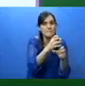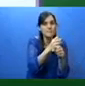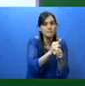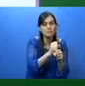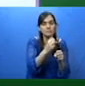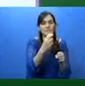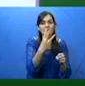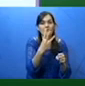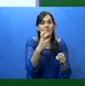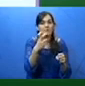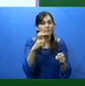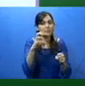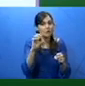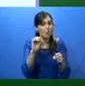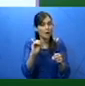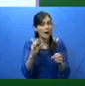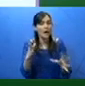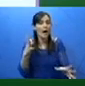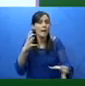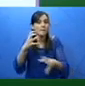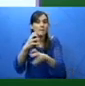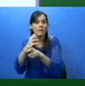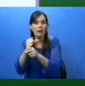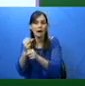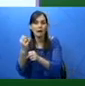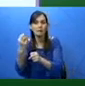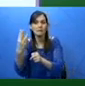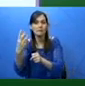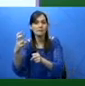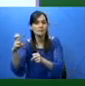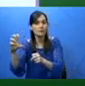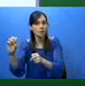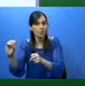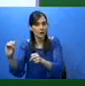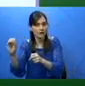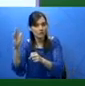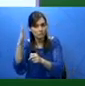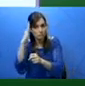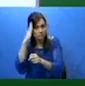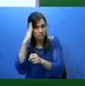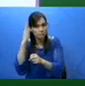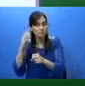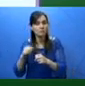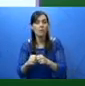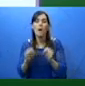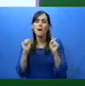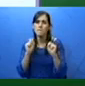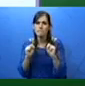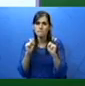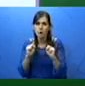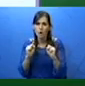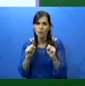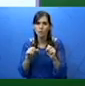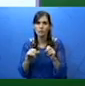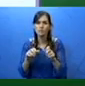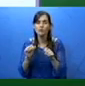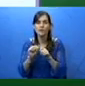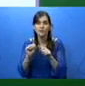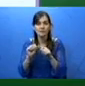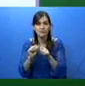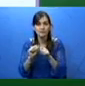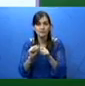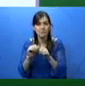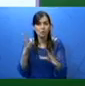350 gramas mais 350 gramas, certo? Podemos fazer a continha aqui do lado?